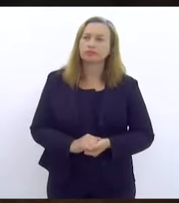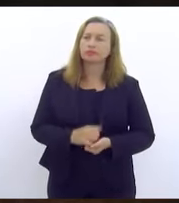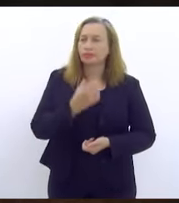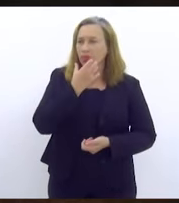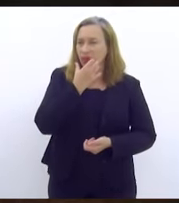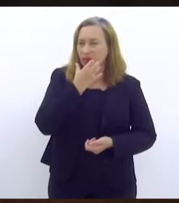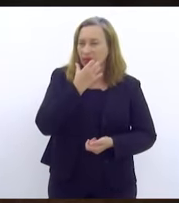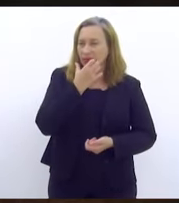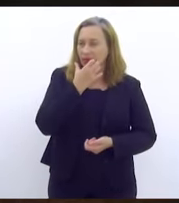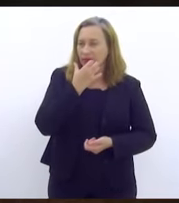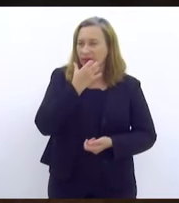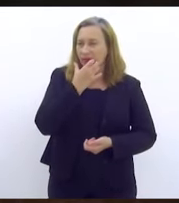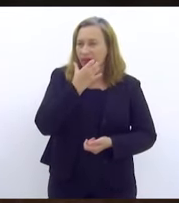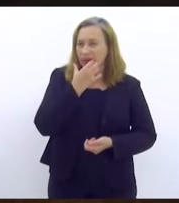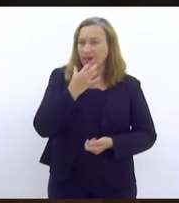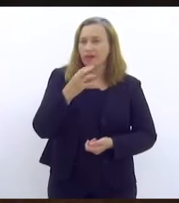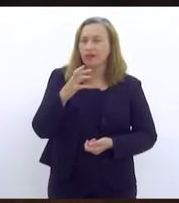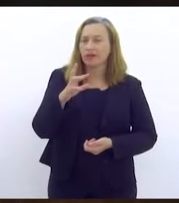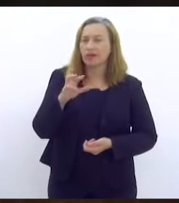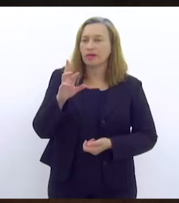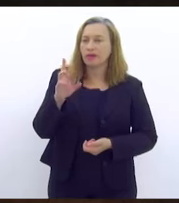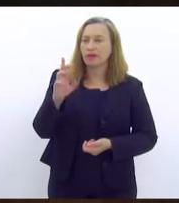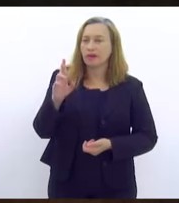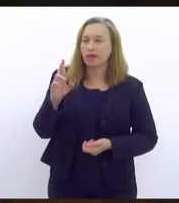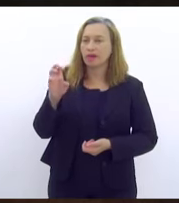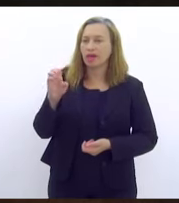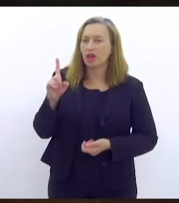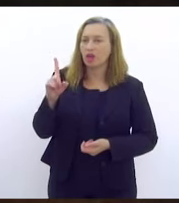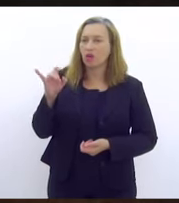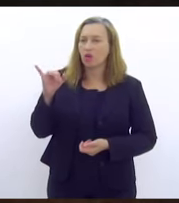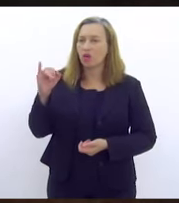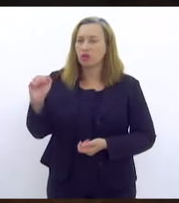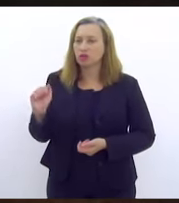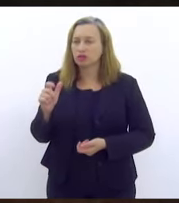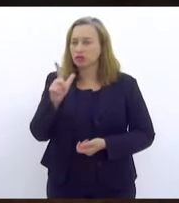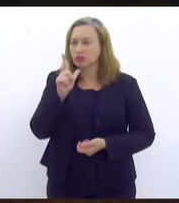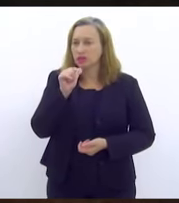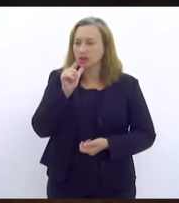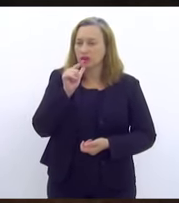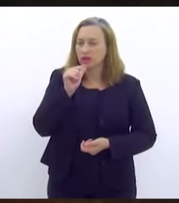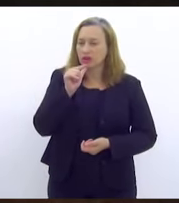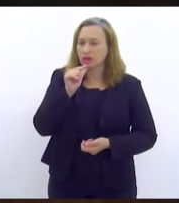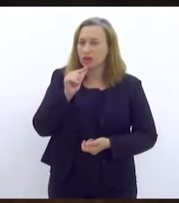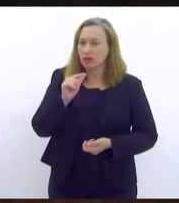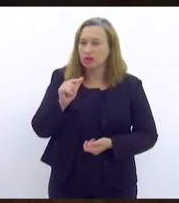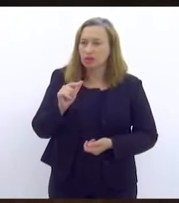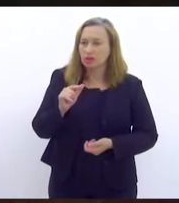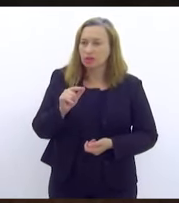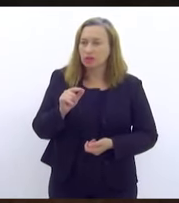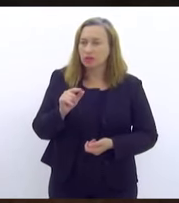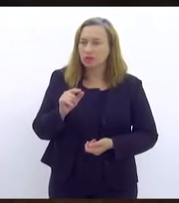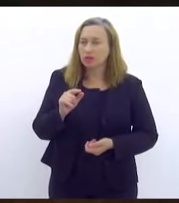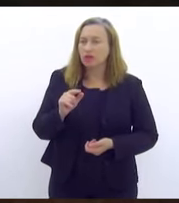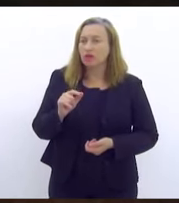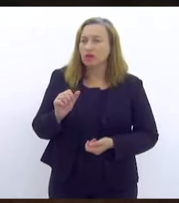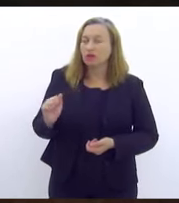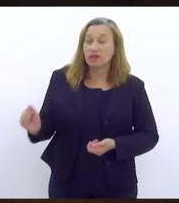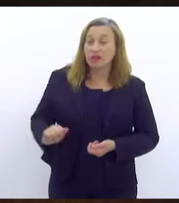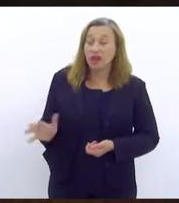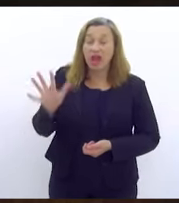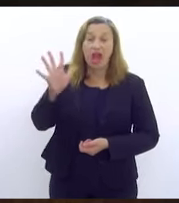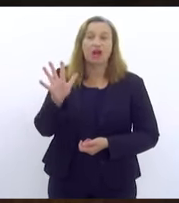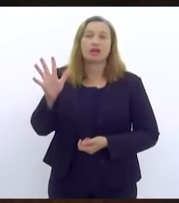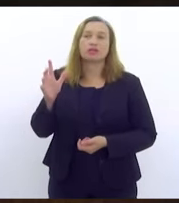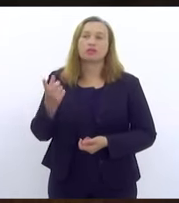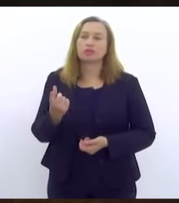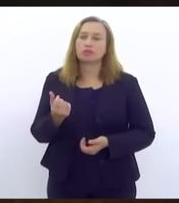o relógio não marca e a conta chega, uma conta absurda, que o consumidor não sabe